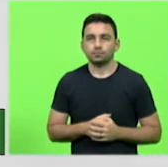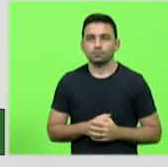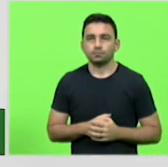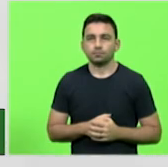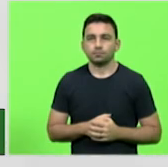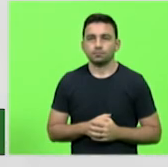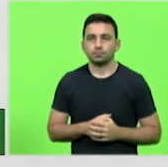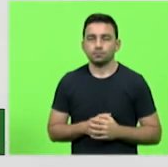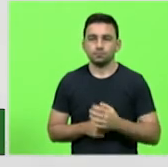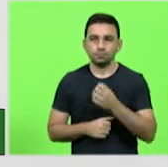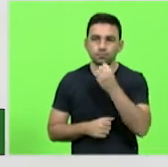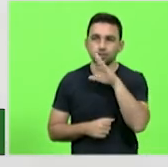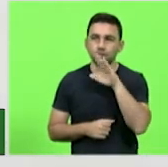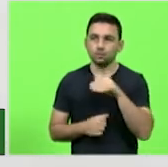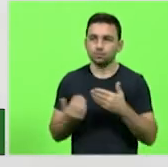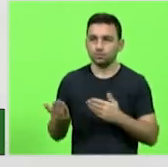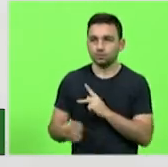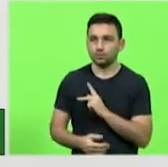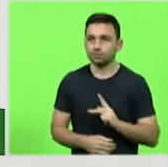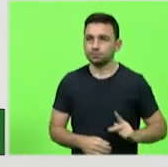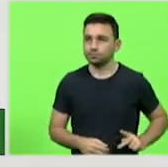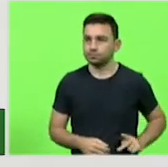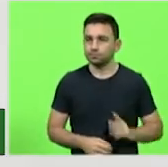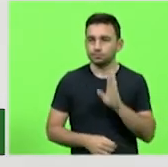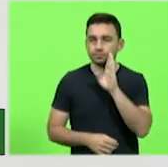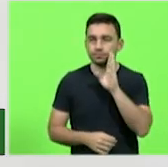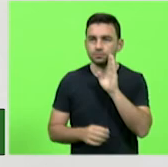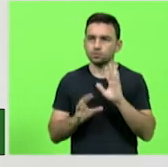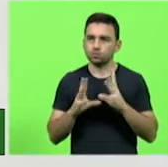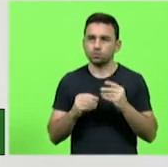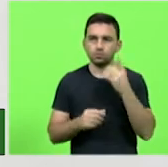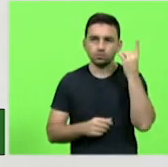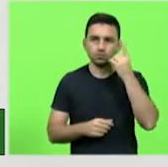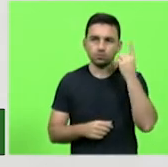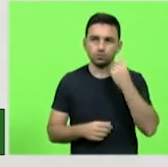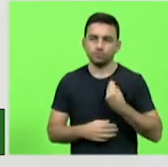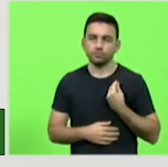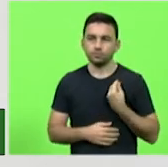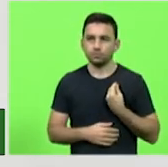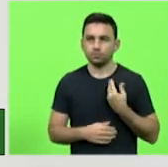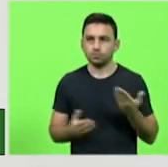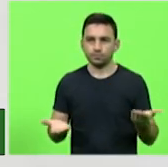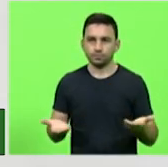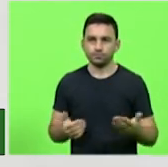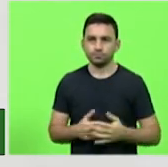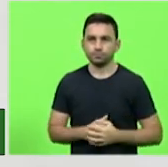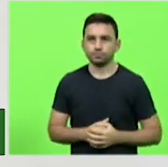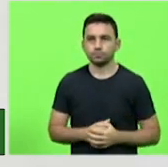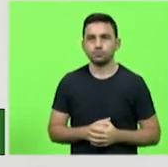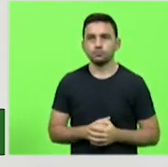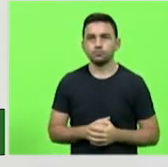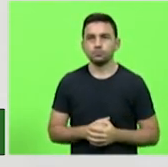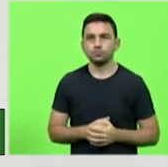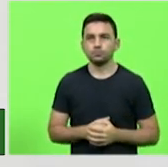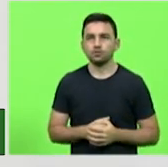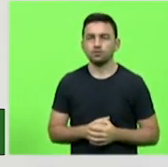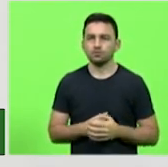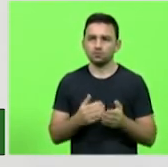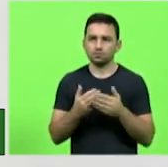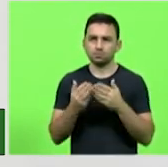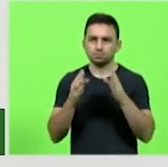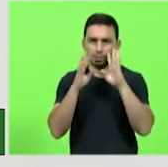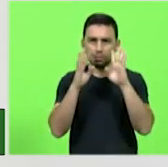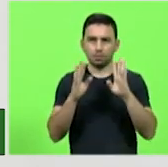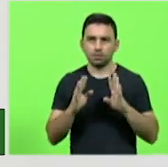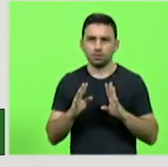Boa tarde, senhor presidente Berlanda, a todos os deputados e deputadas. Não fique me olhando com esse olhar, que parece